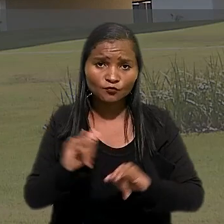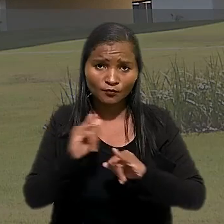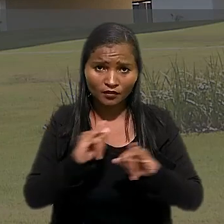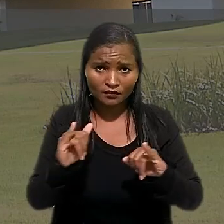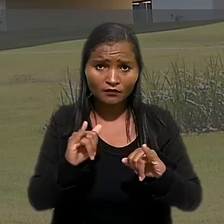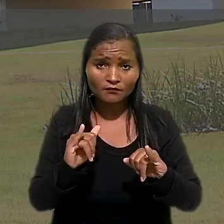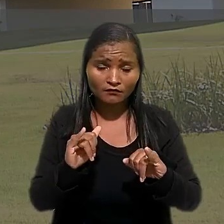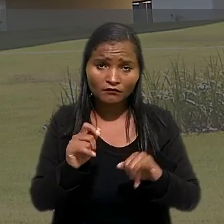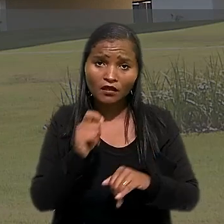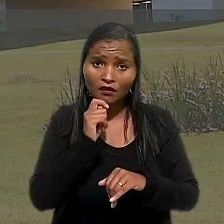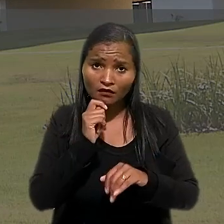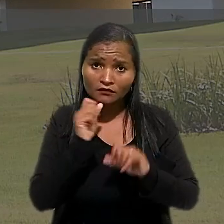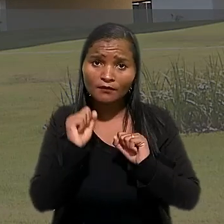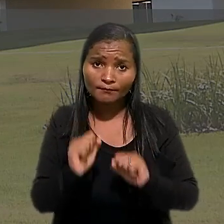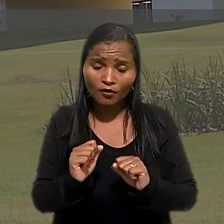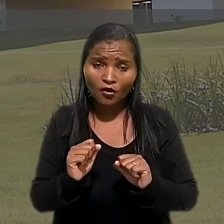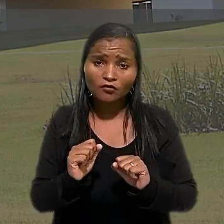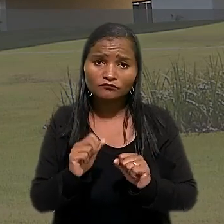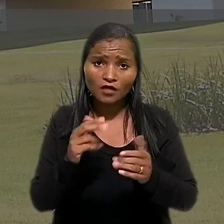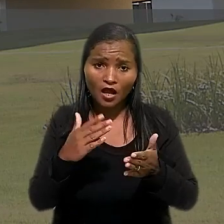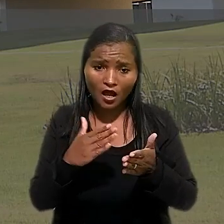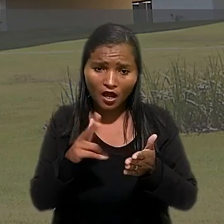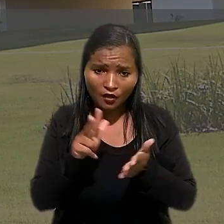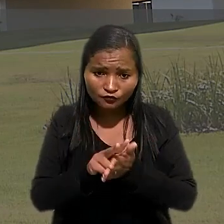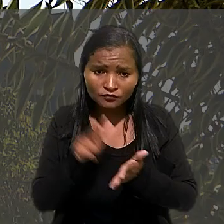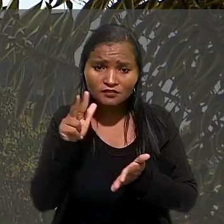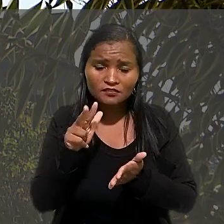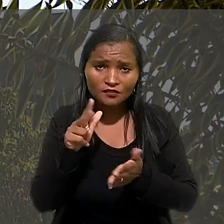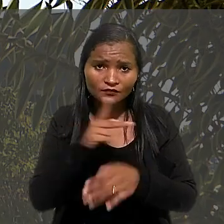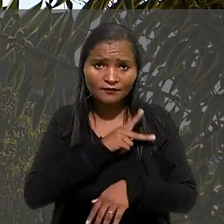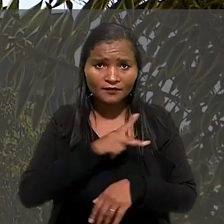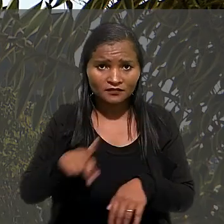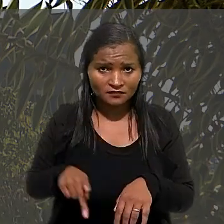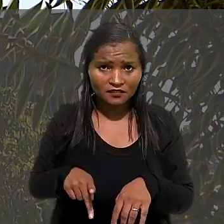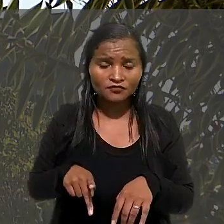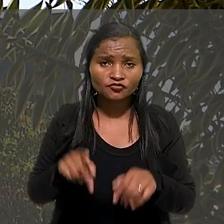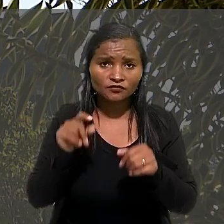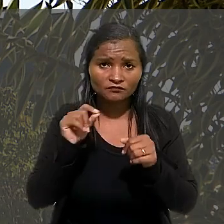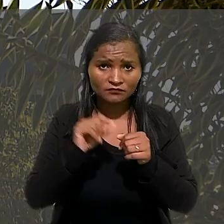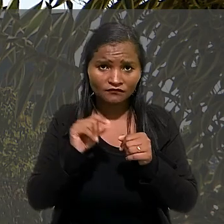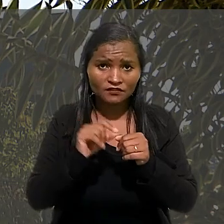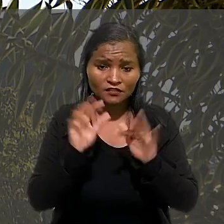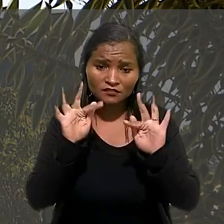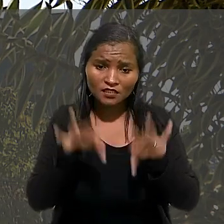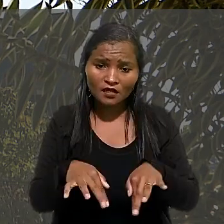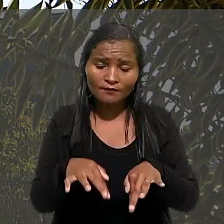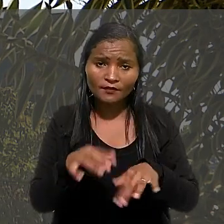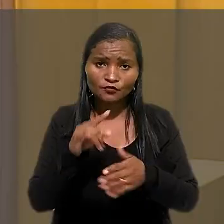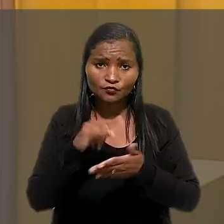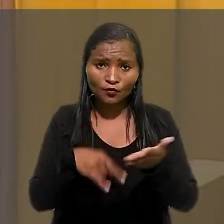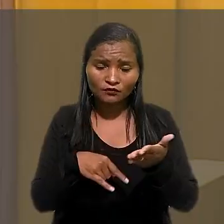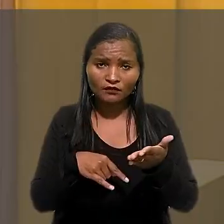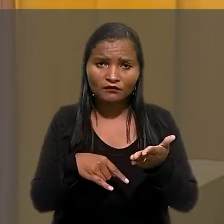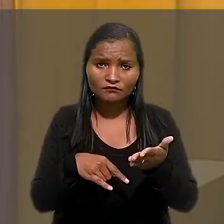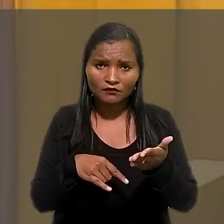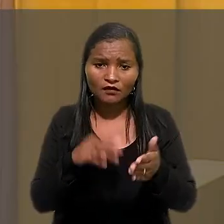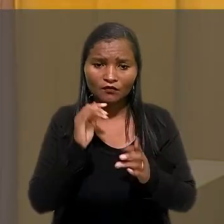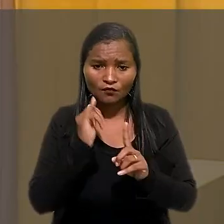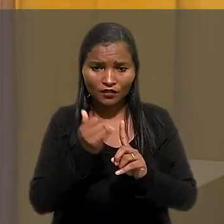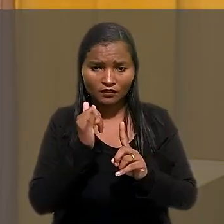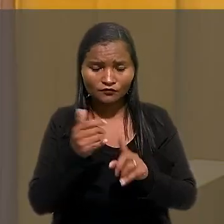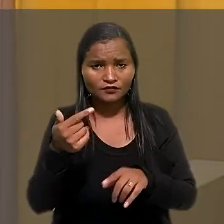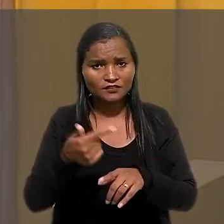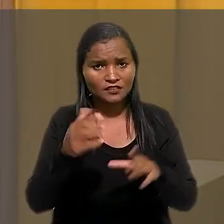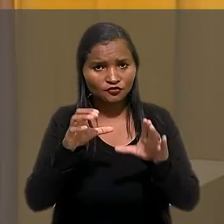e ainda exigiria autorização da presidência da rede para a efetivação do encerramento do contrato. O relator na